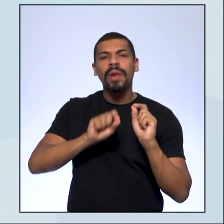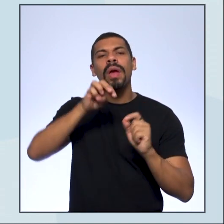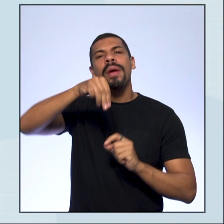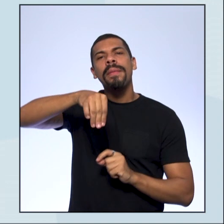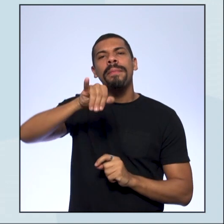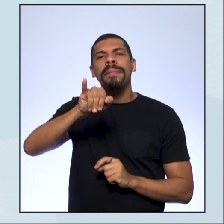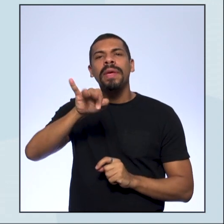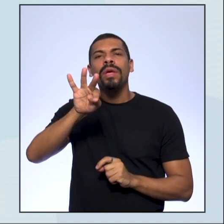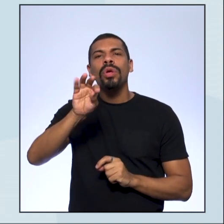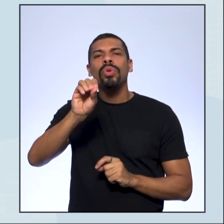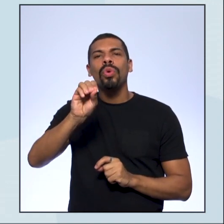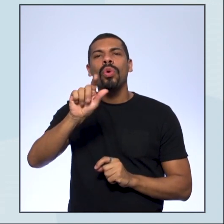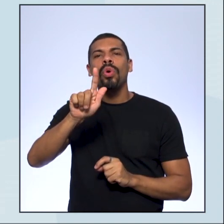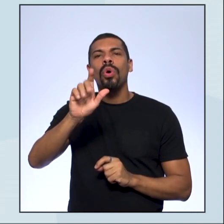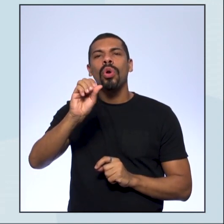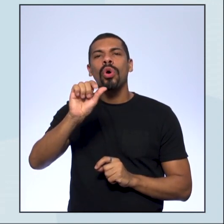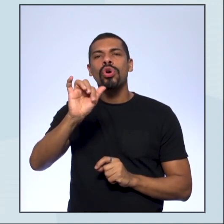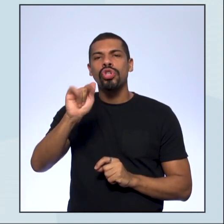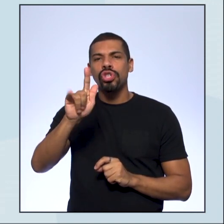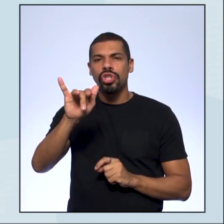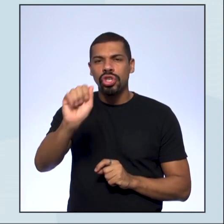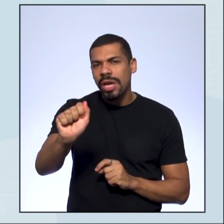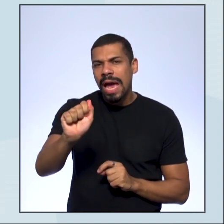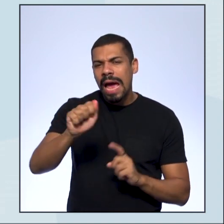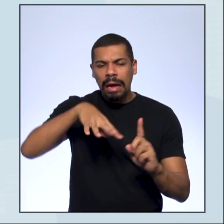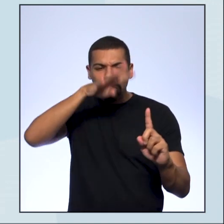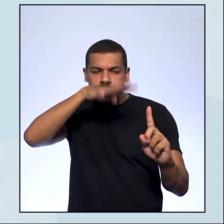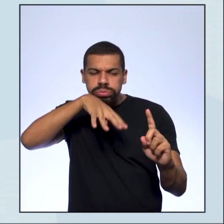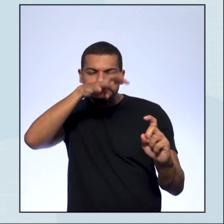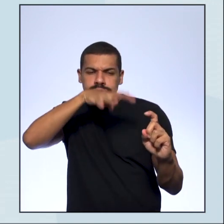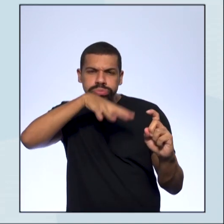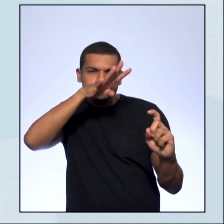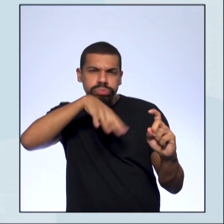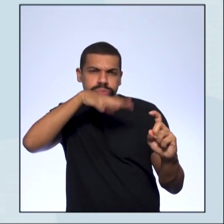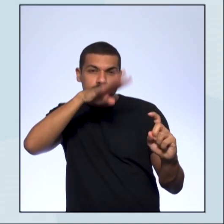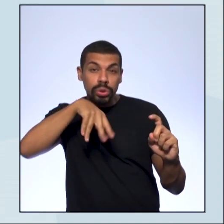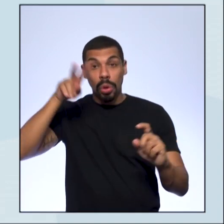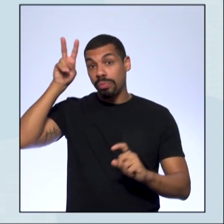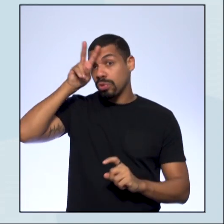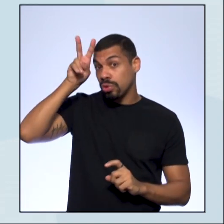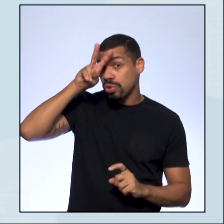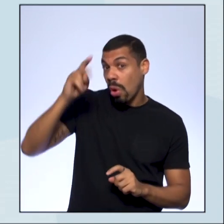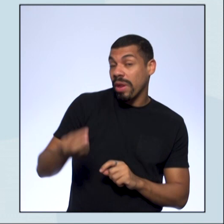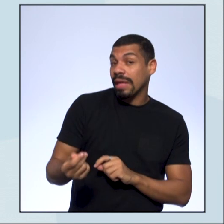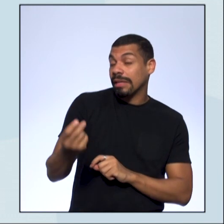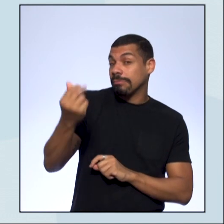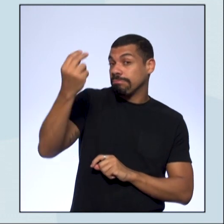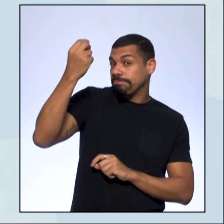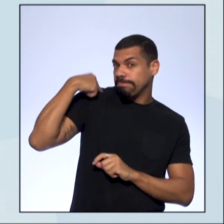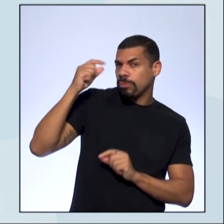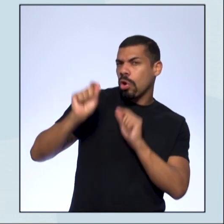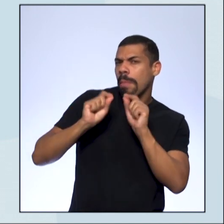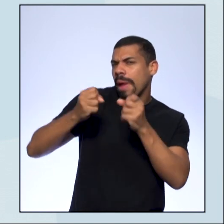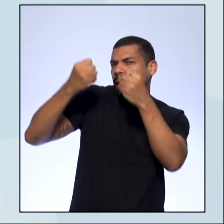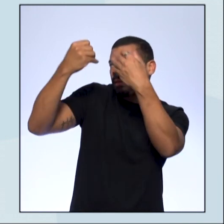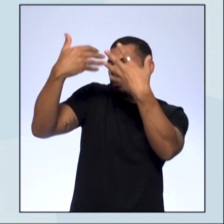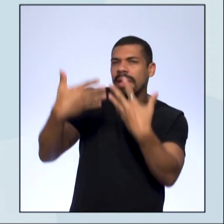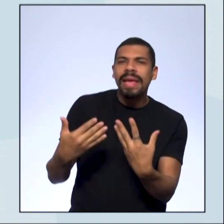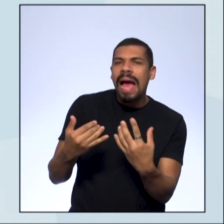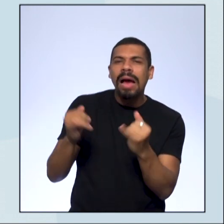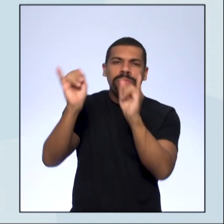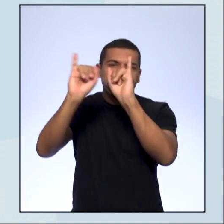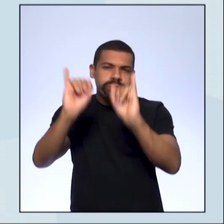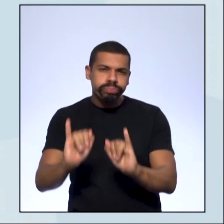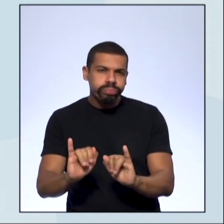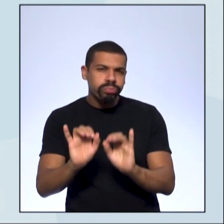mitologia porque existem mitos, que são histórias que acontecem para explicar fenômenos, né? Então, esse verdinho que